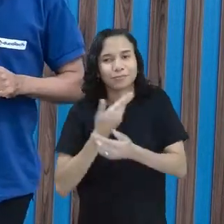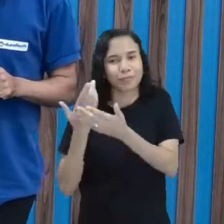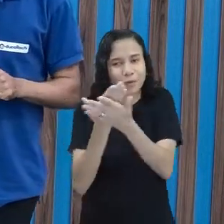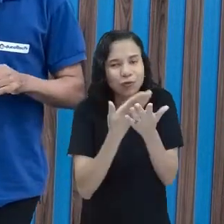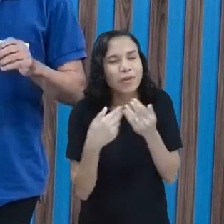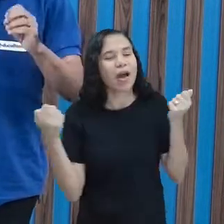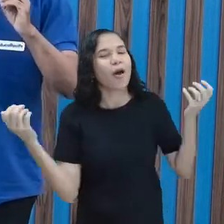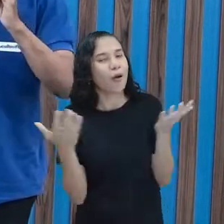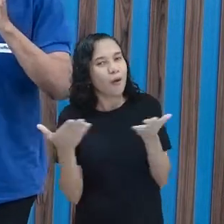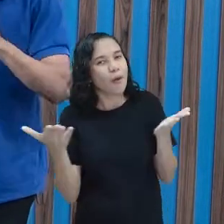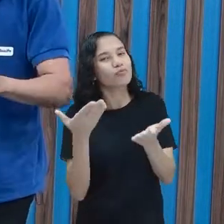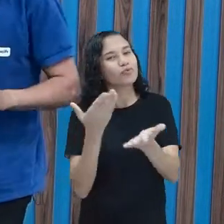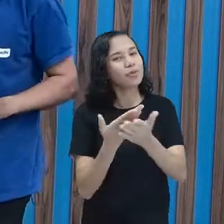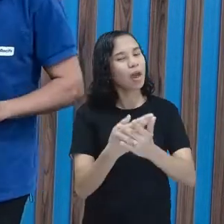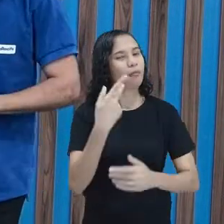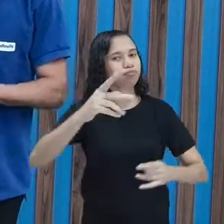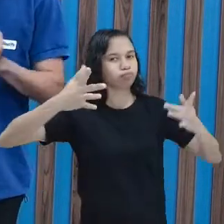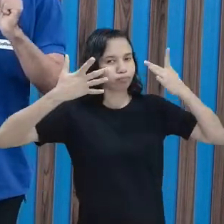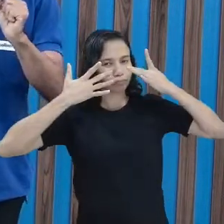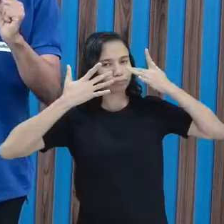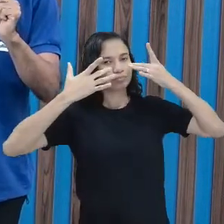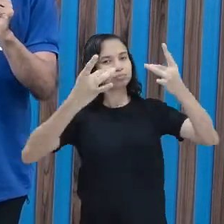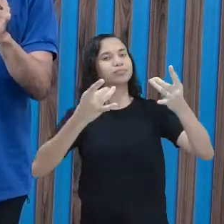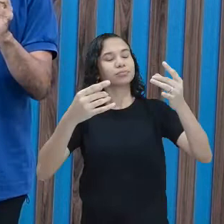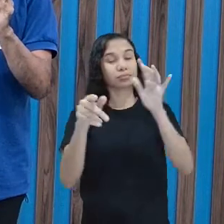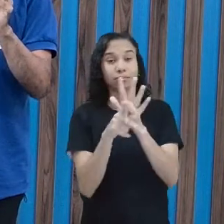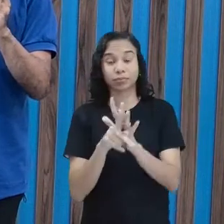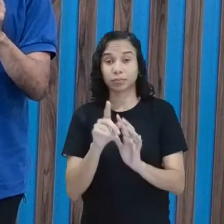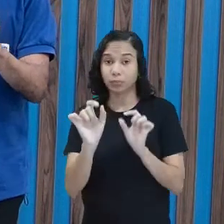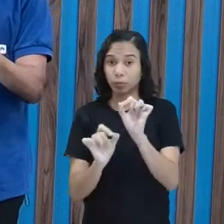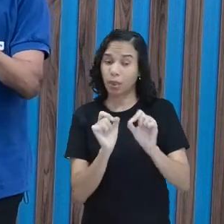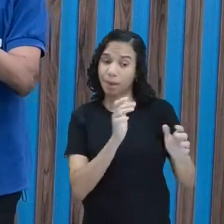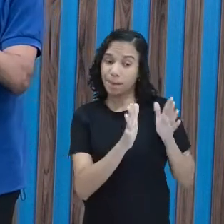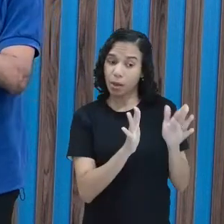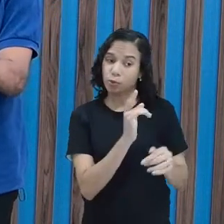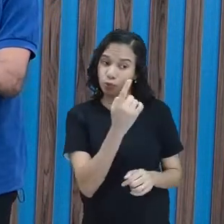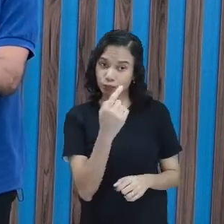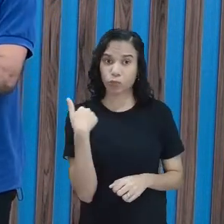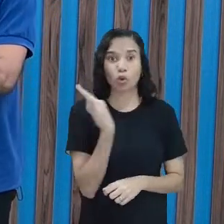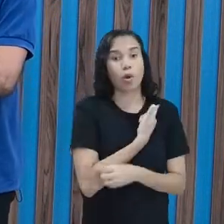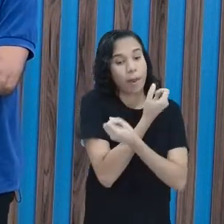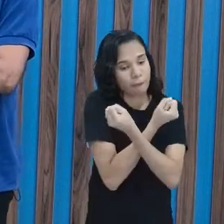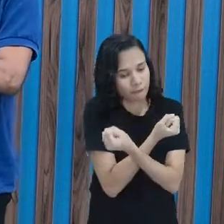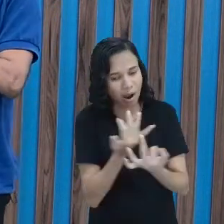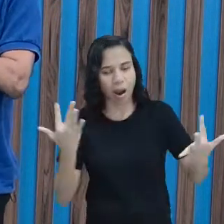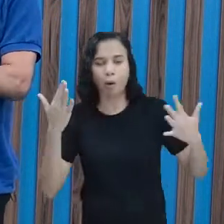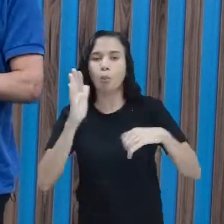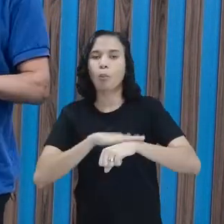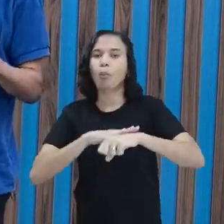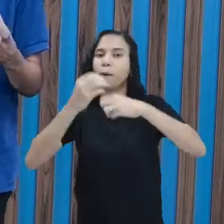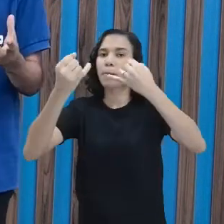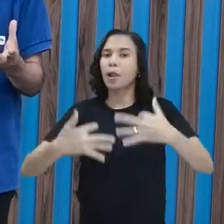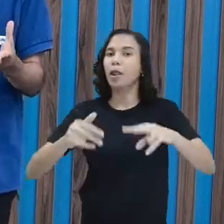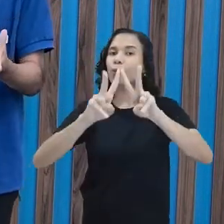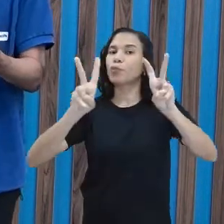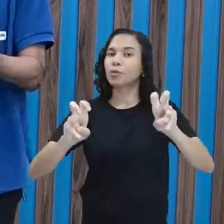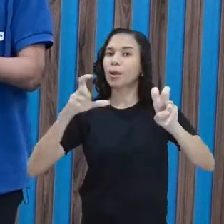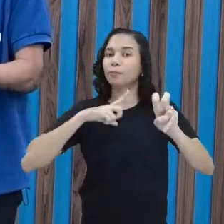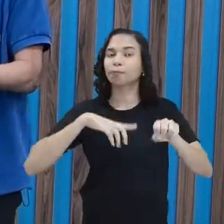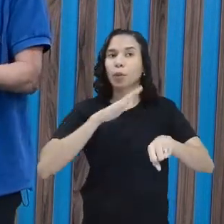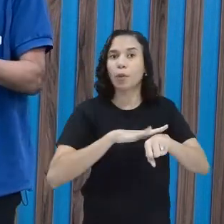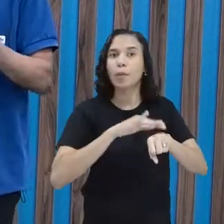nesta aula e você vai estar ligadinho aí. Parte 1, porque a gente vai ter vários momentos falando sobre esse tema. Vai ter um momento só